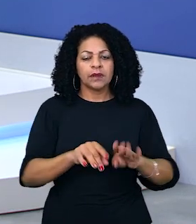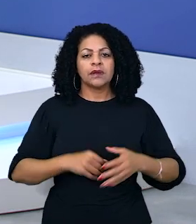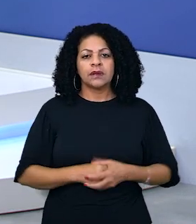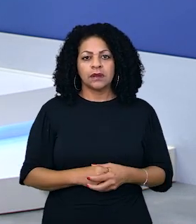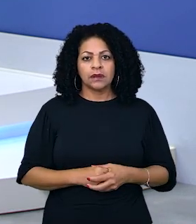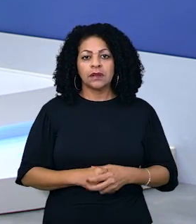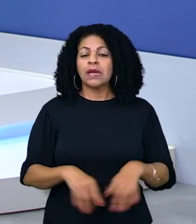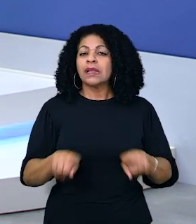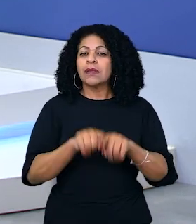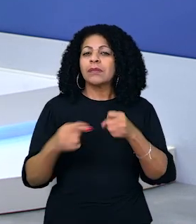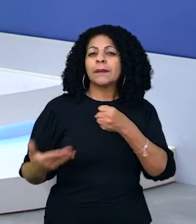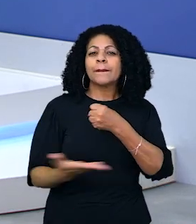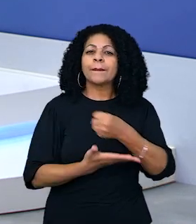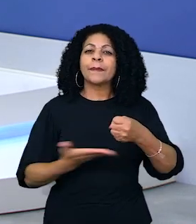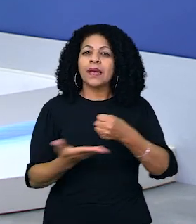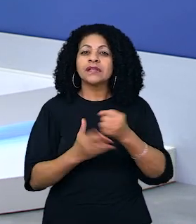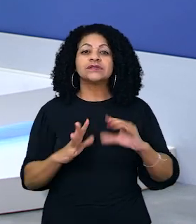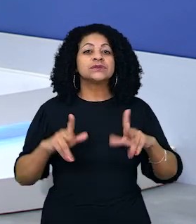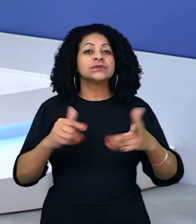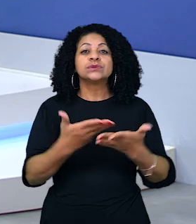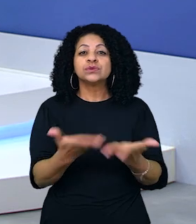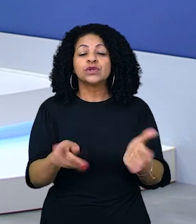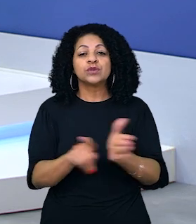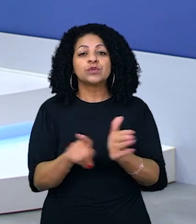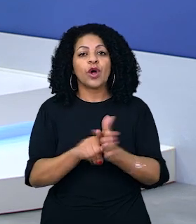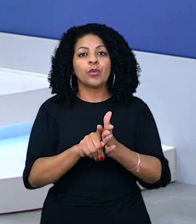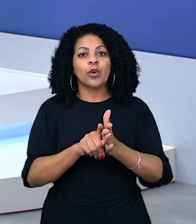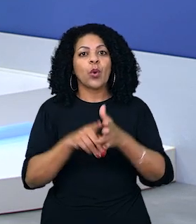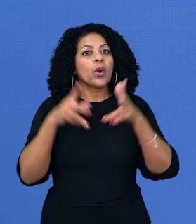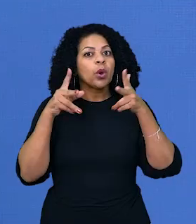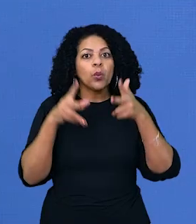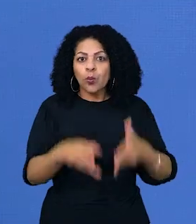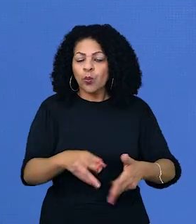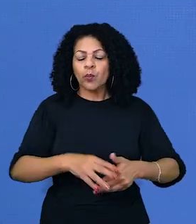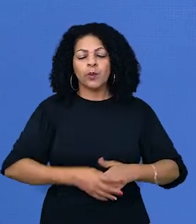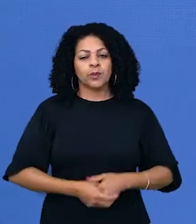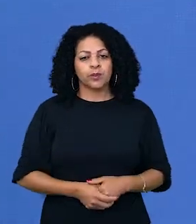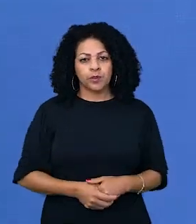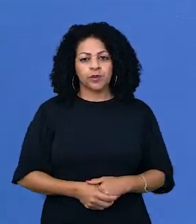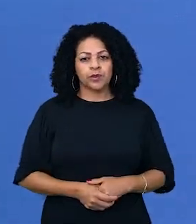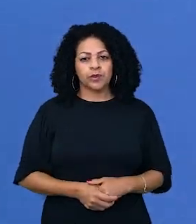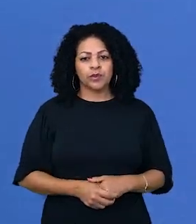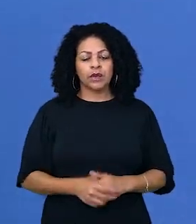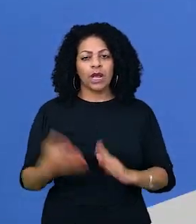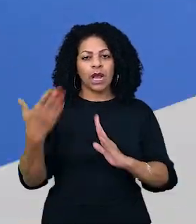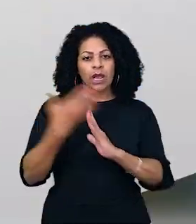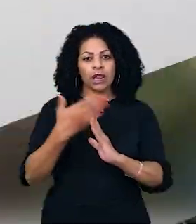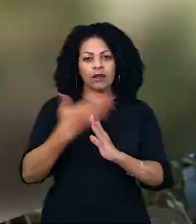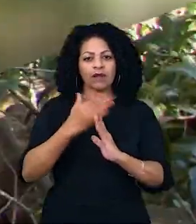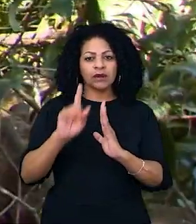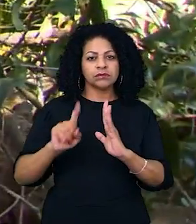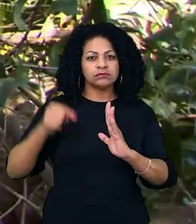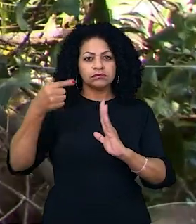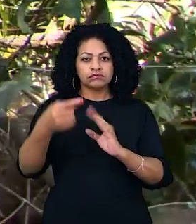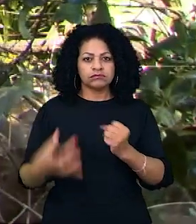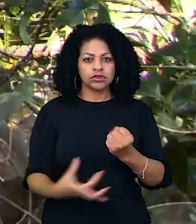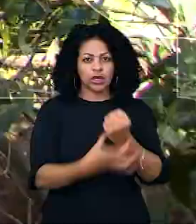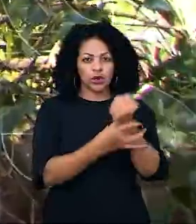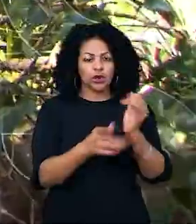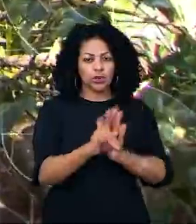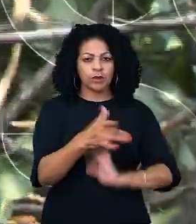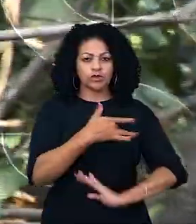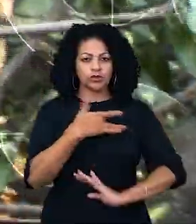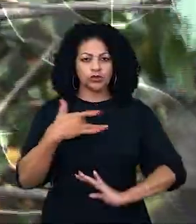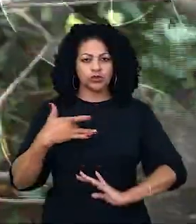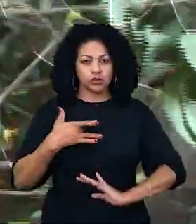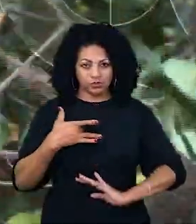Trabalho vai servir de base para todos os julgamentos sobre o mesmo assunto. Logo após o intervalo, segurança e